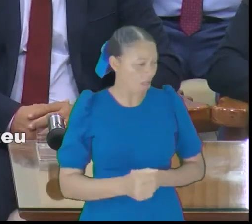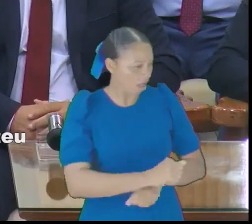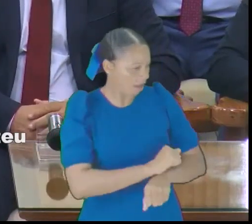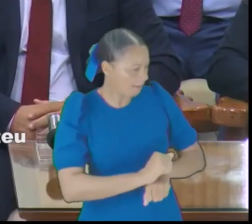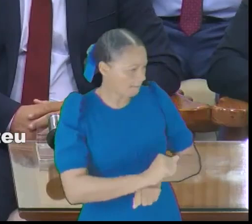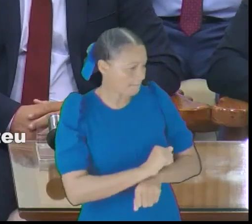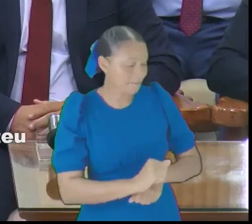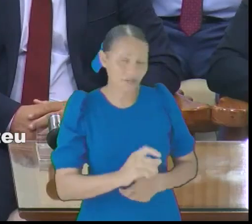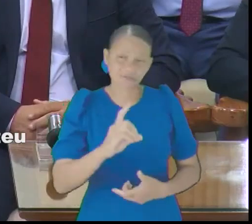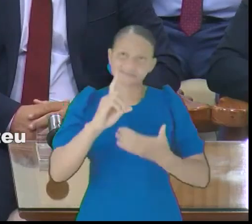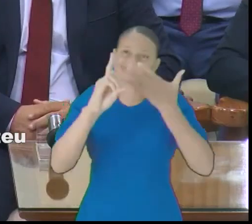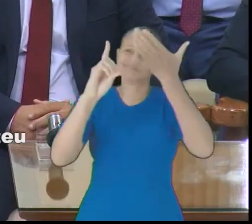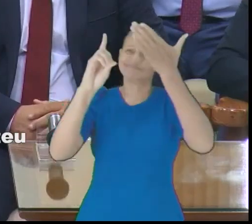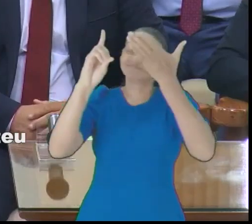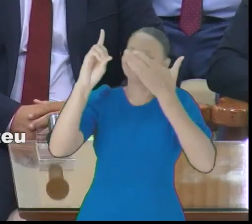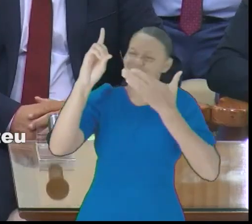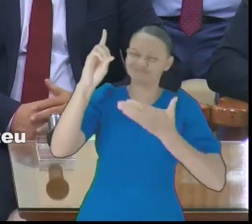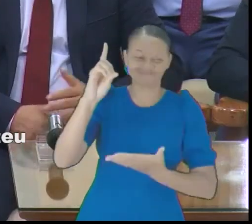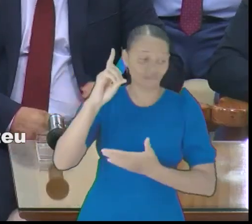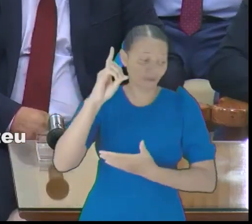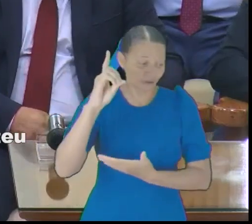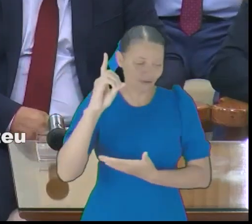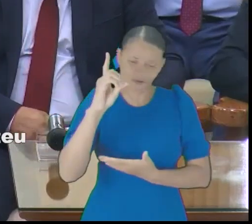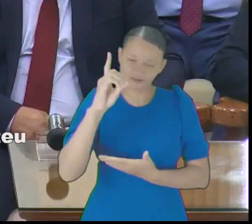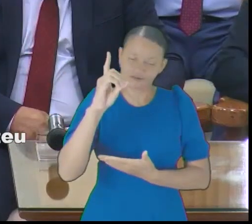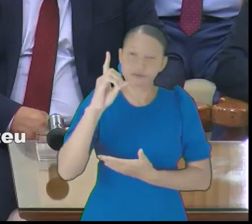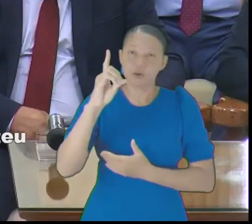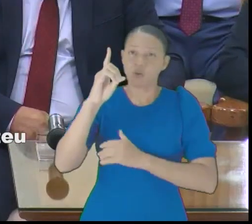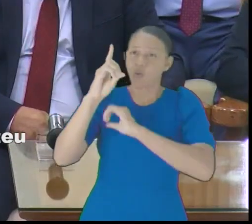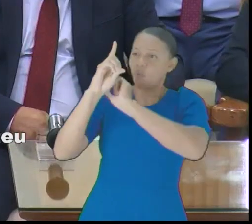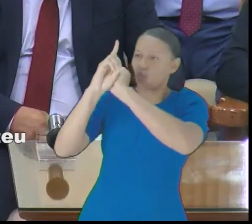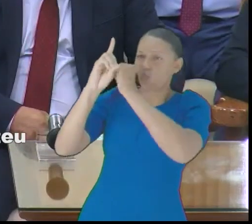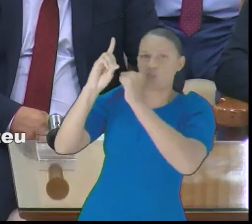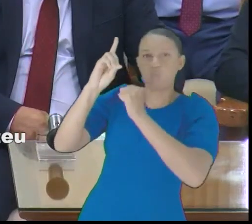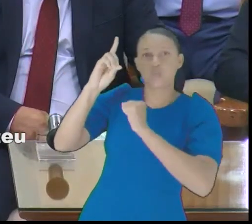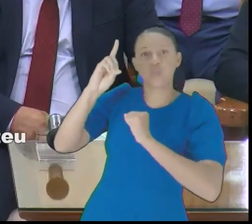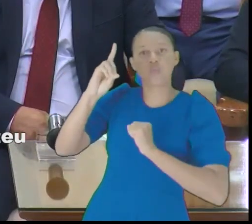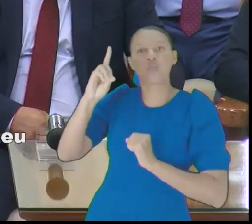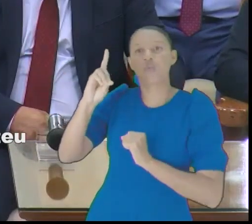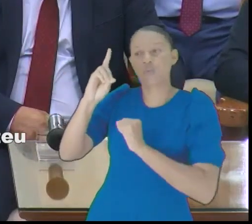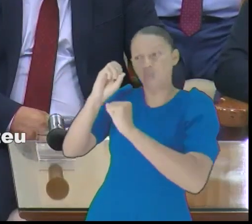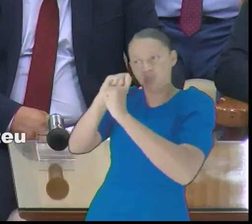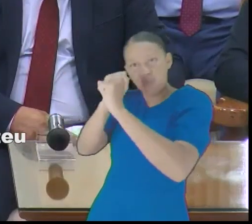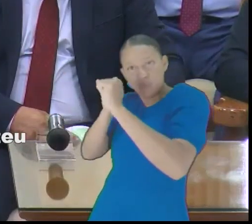eu sou o teu grandíssimo galardão.